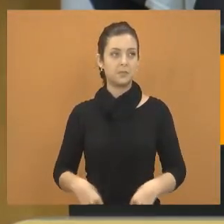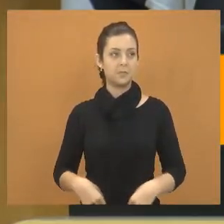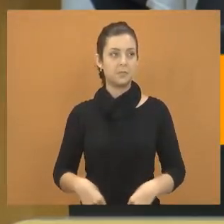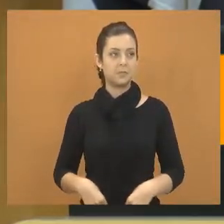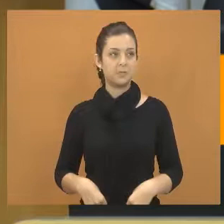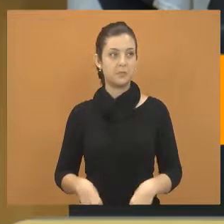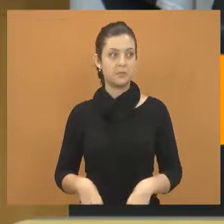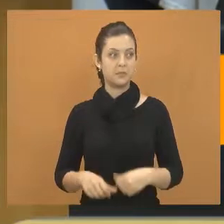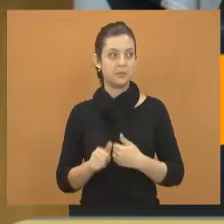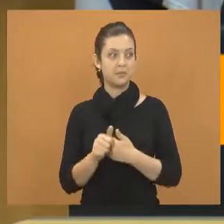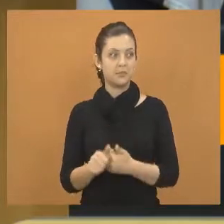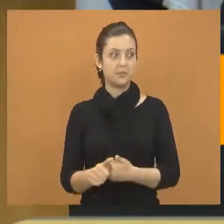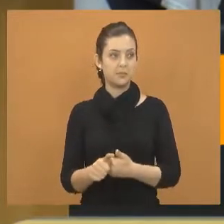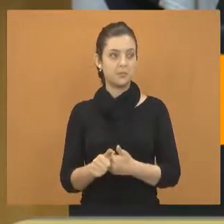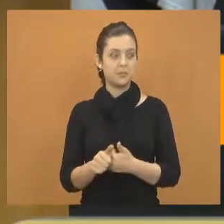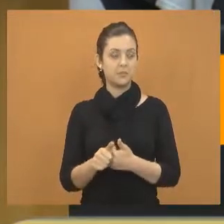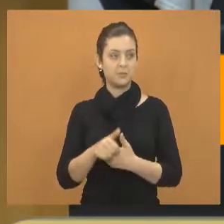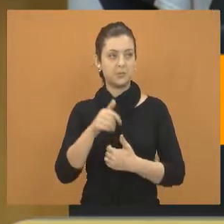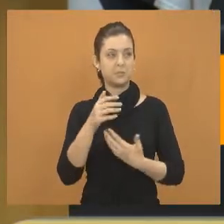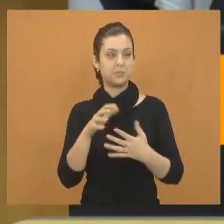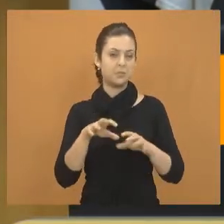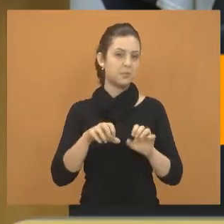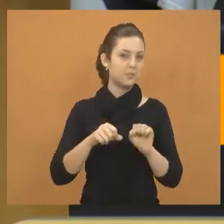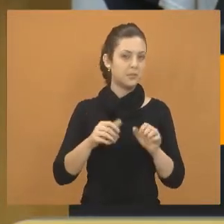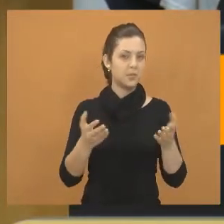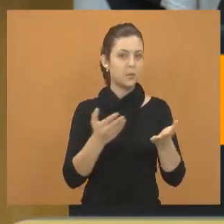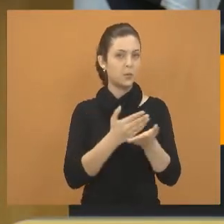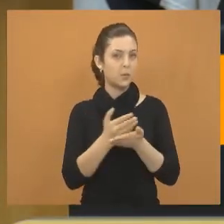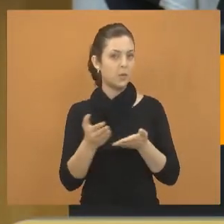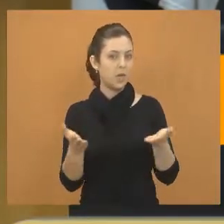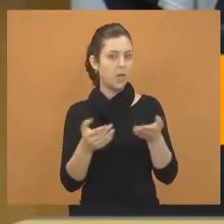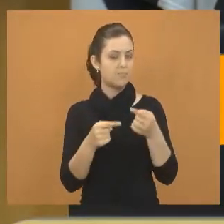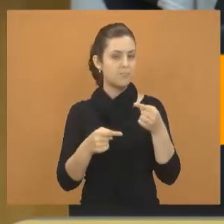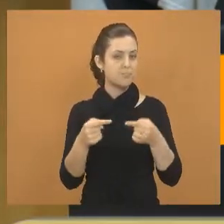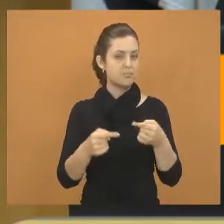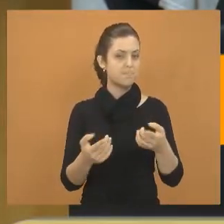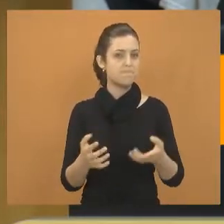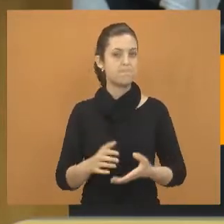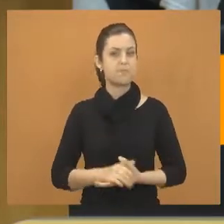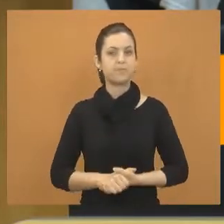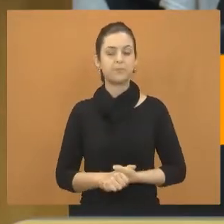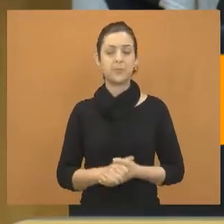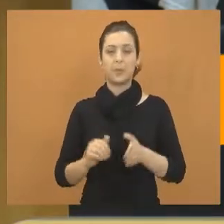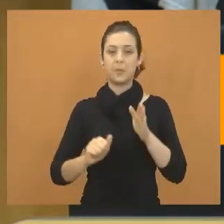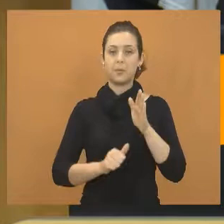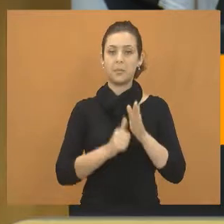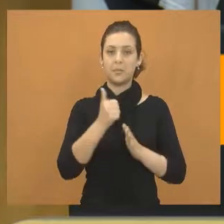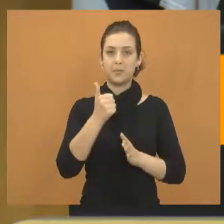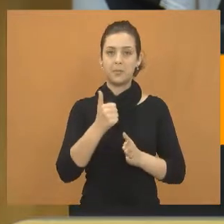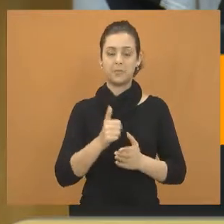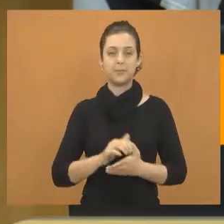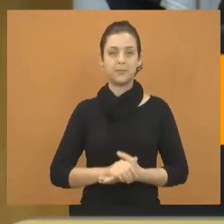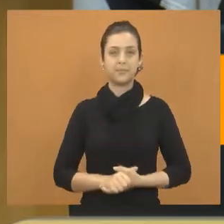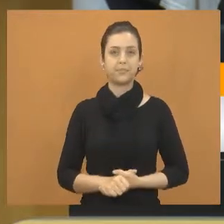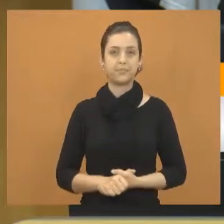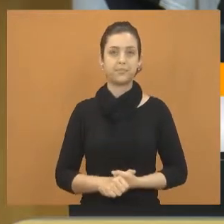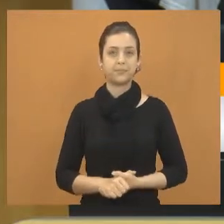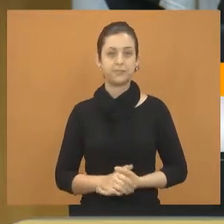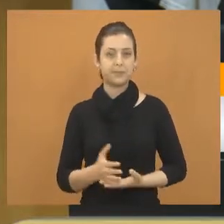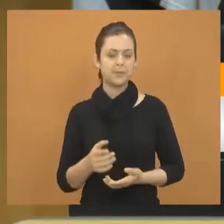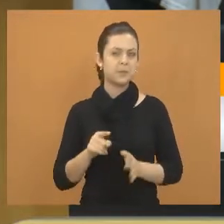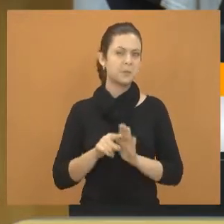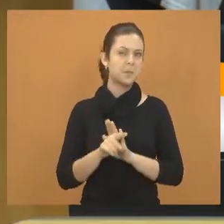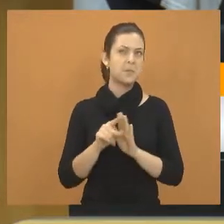Você que está acompanhando, né? Quem sabe está pegando essa sessão aí, dessa discussão, pela primeira vez, e está